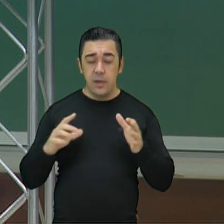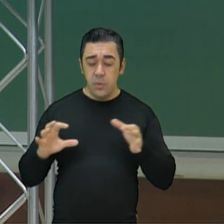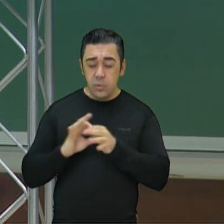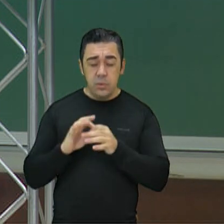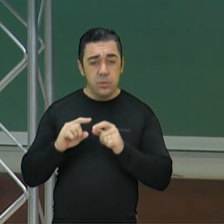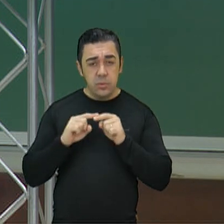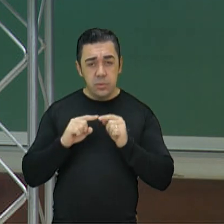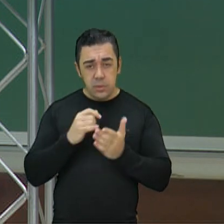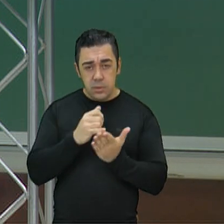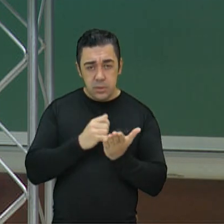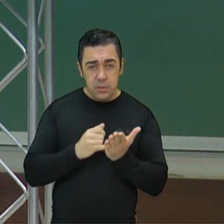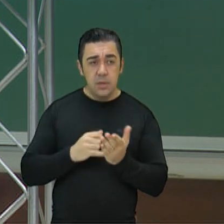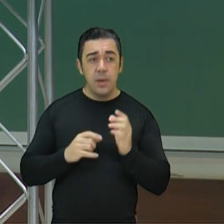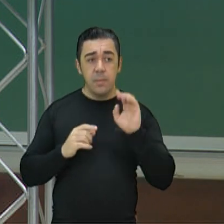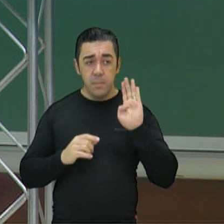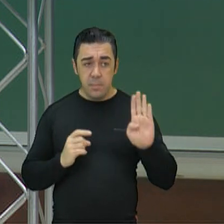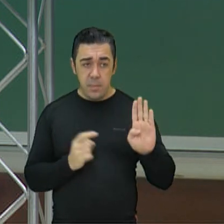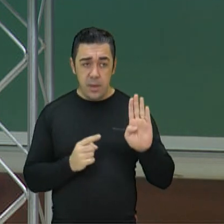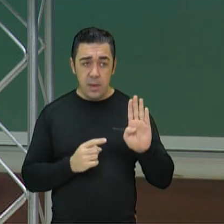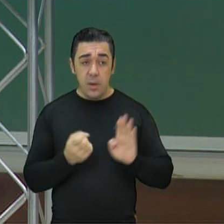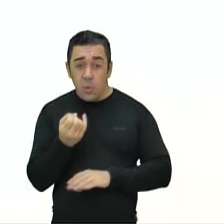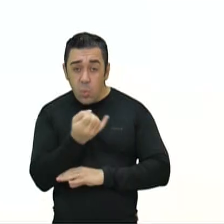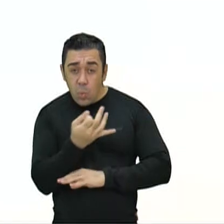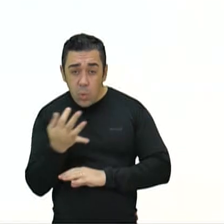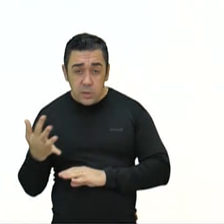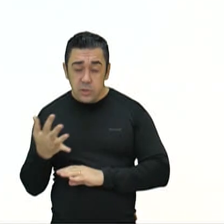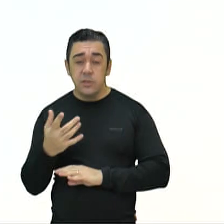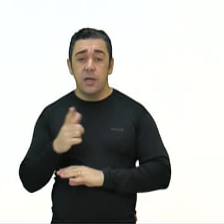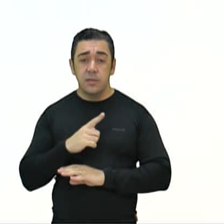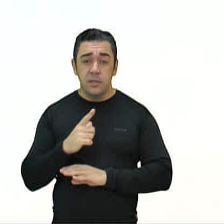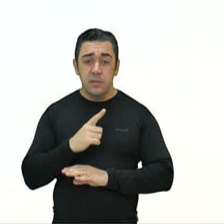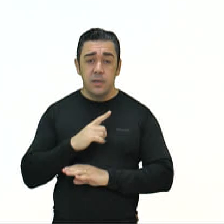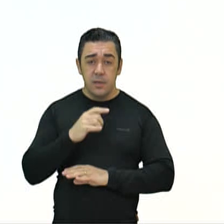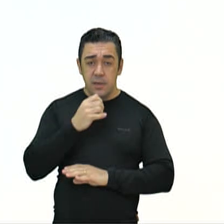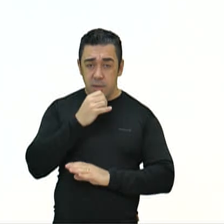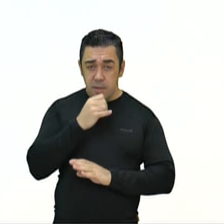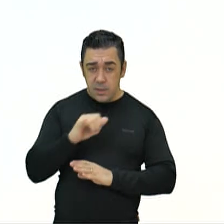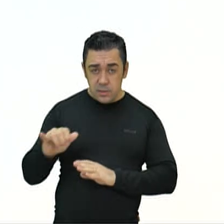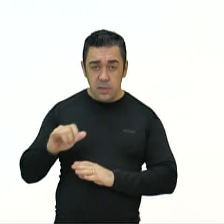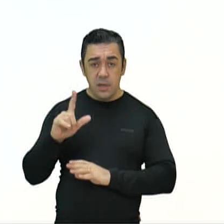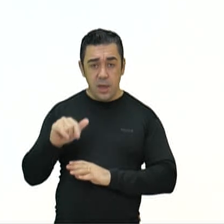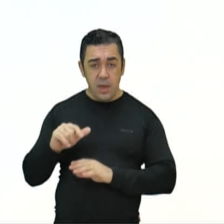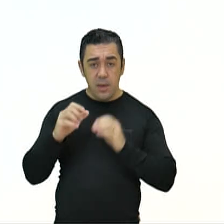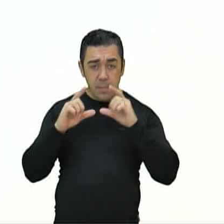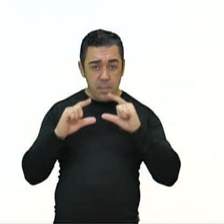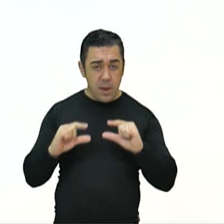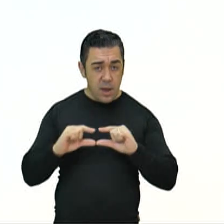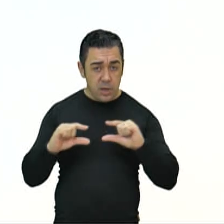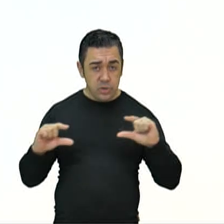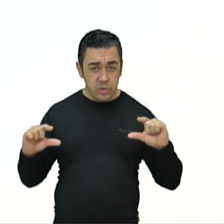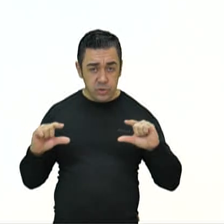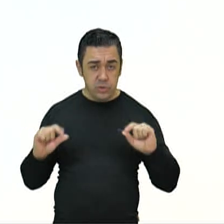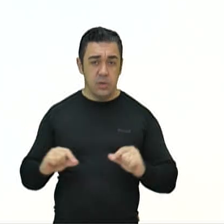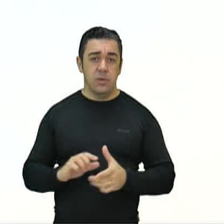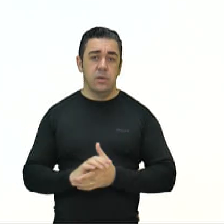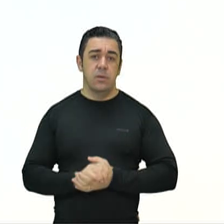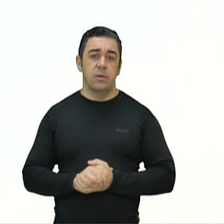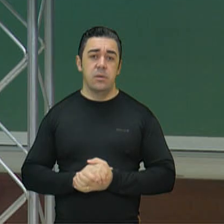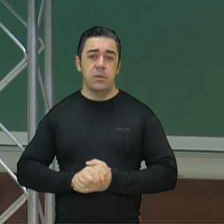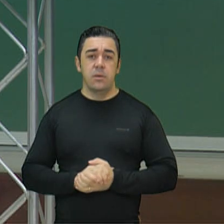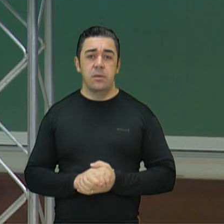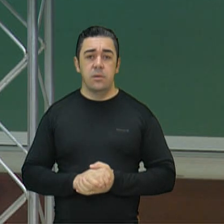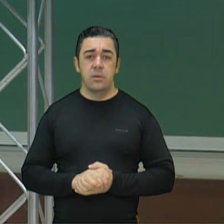Então, a letra certa é B, a quantidade de carga envolvida for baixa. Essa que é a resposta